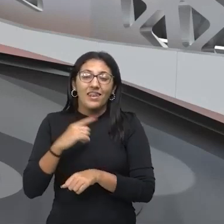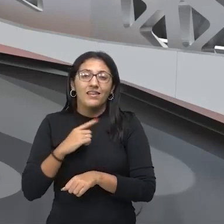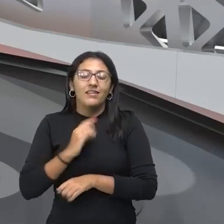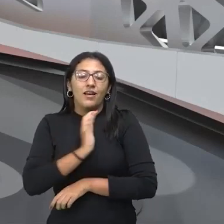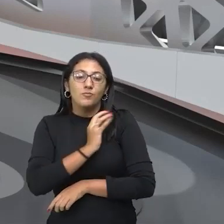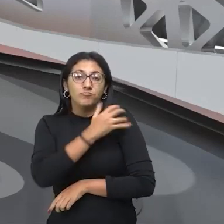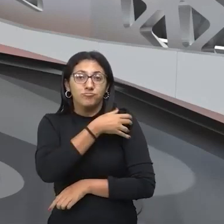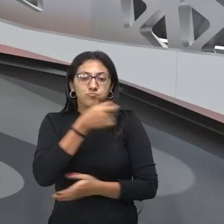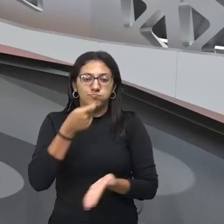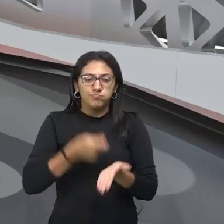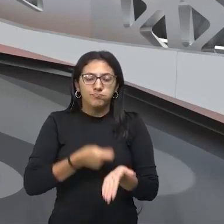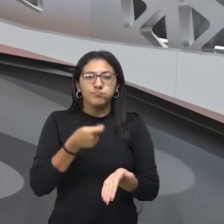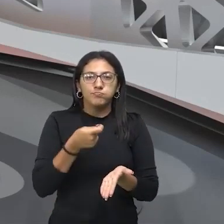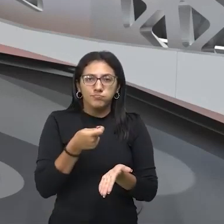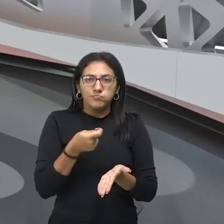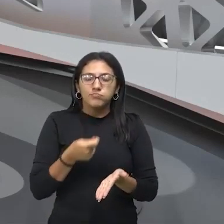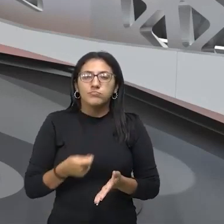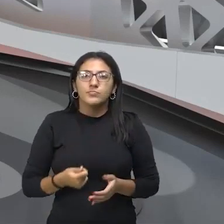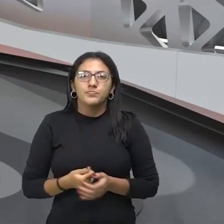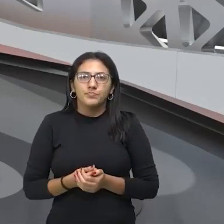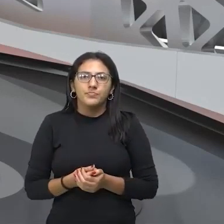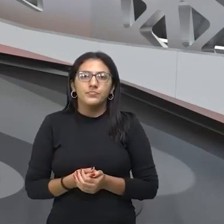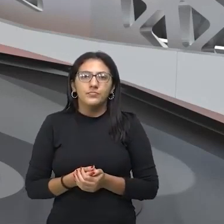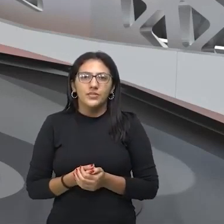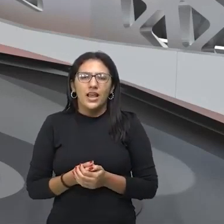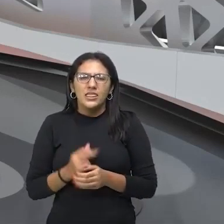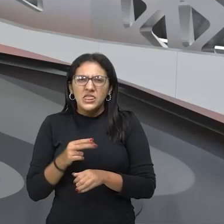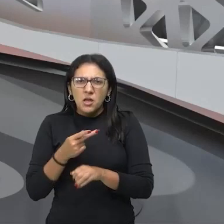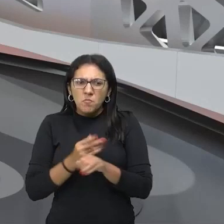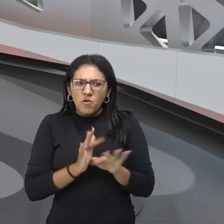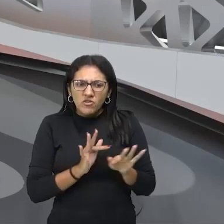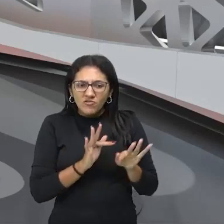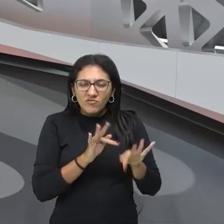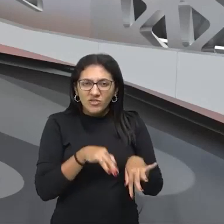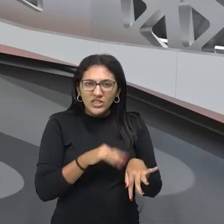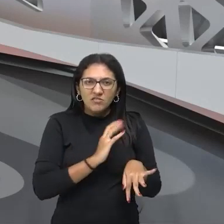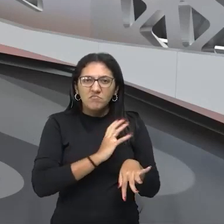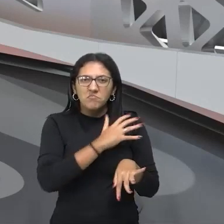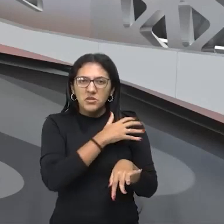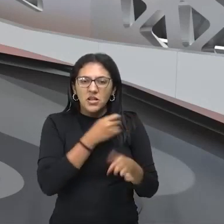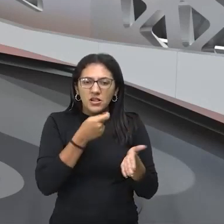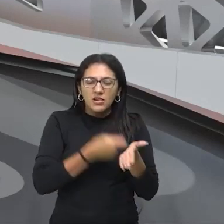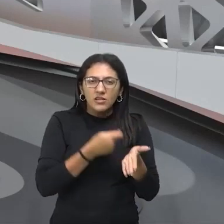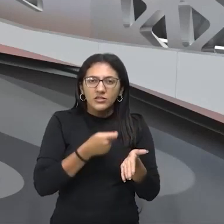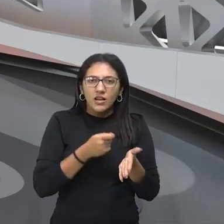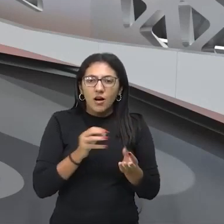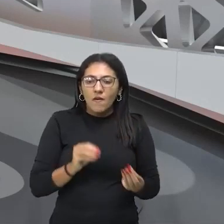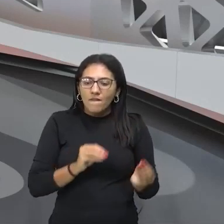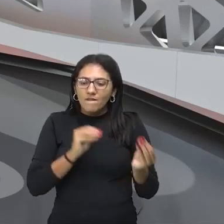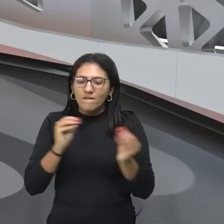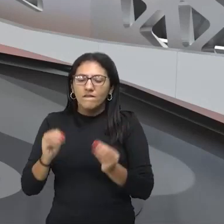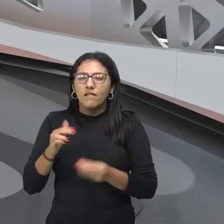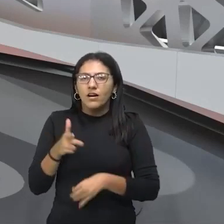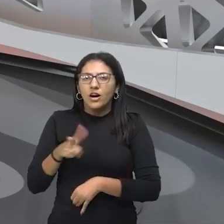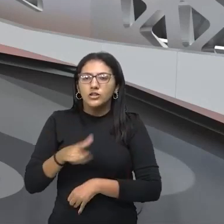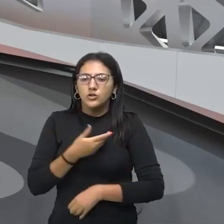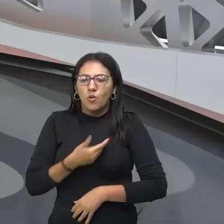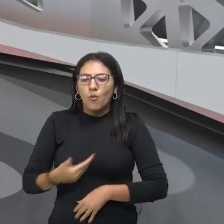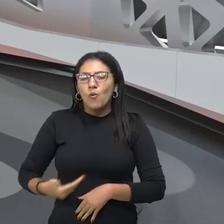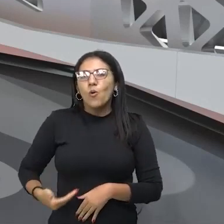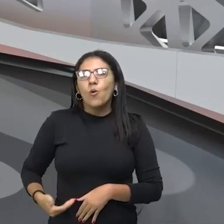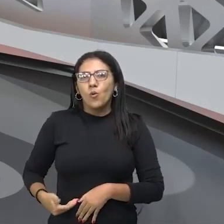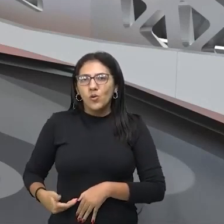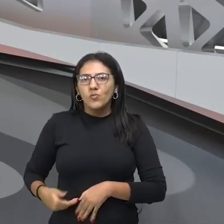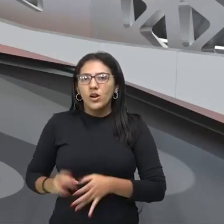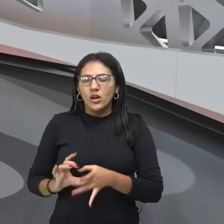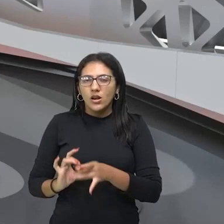30 anos. Quando acaba o regime militar, volta o Estado civil, o governo de